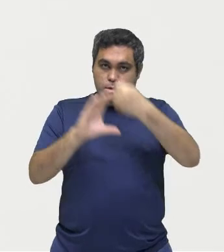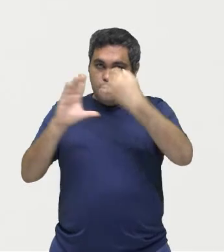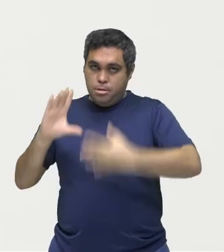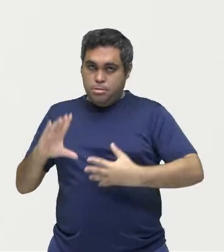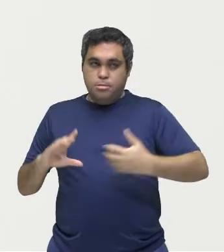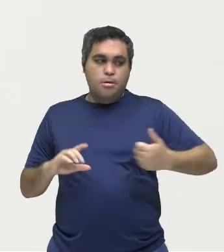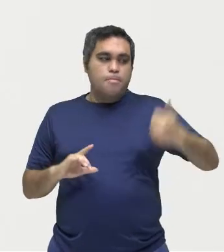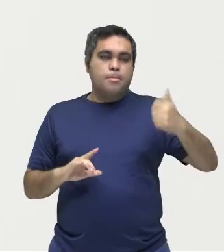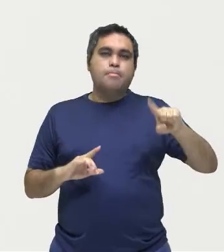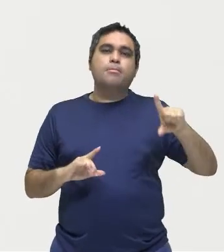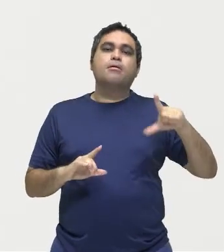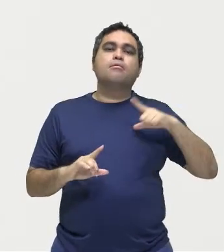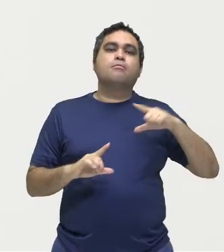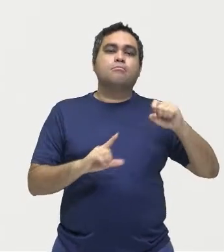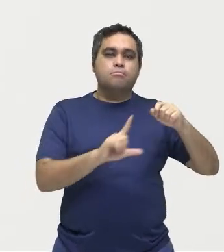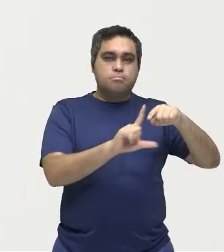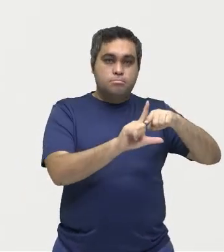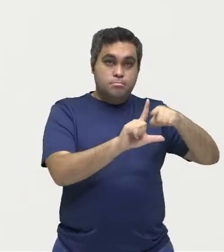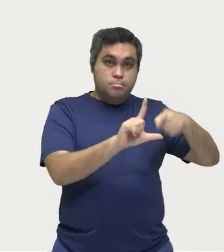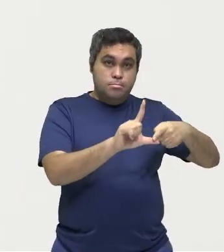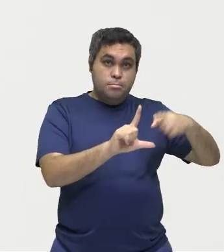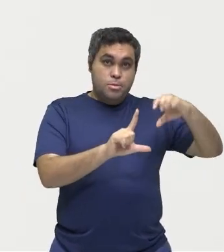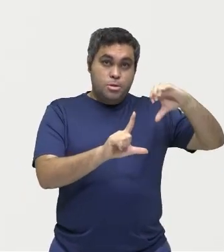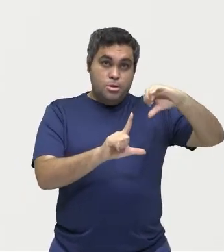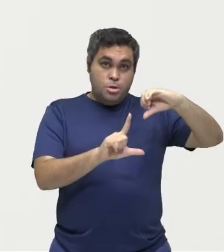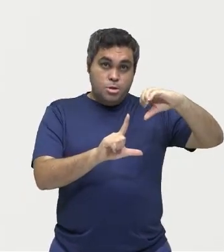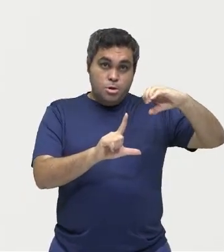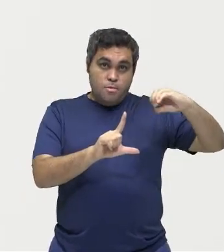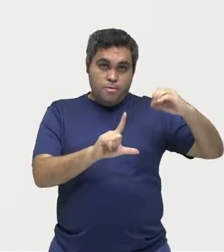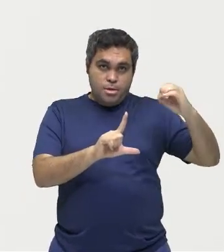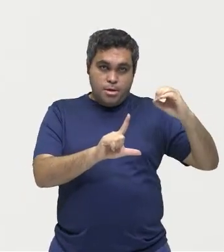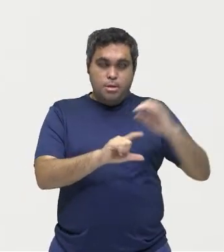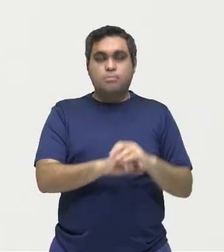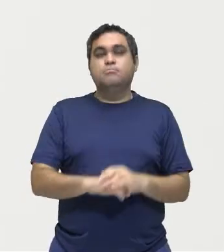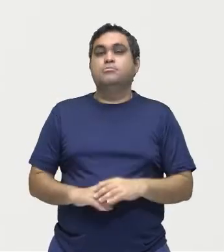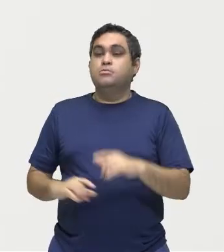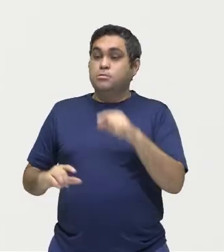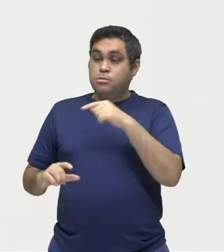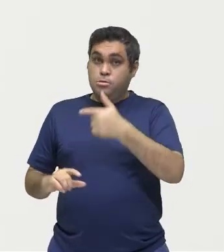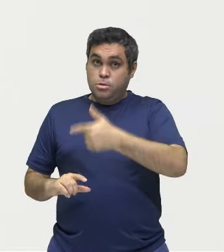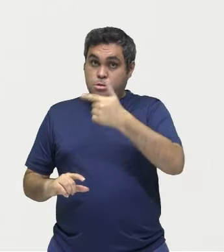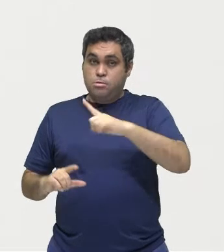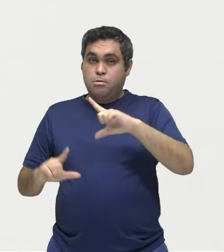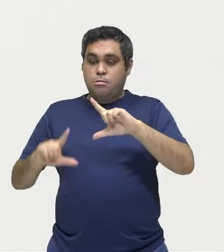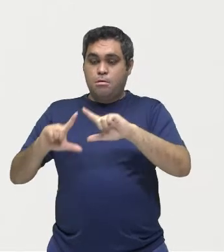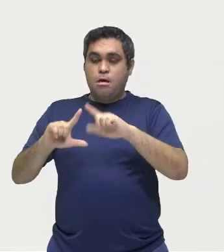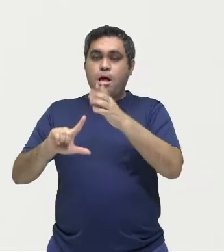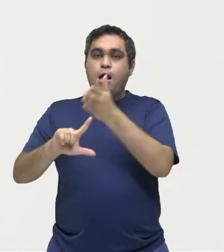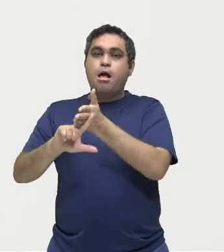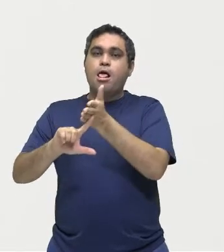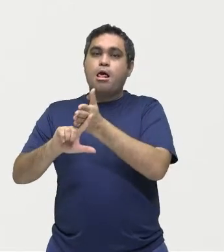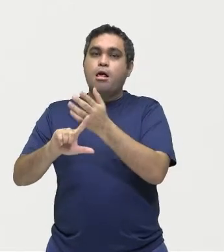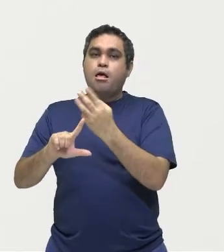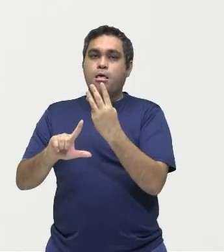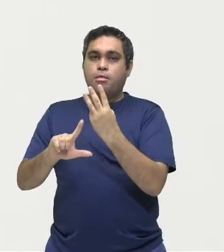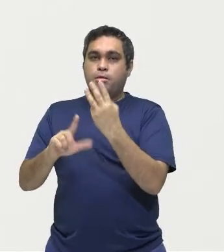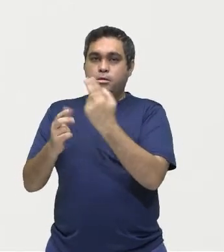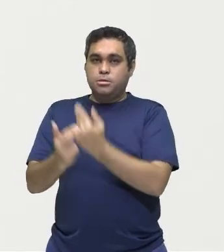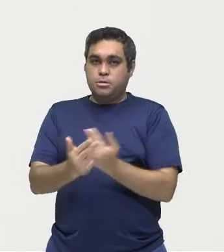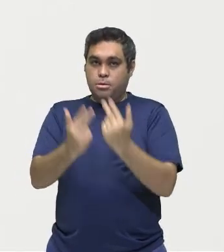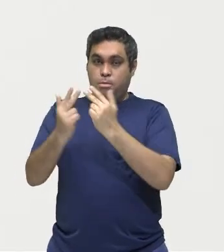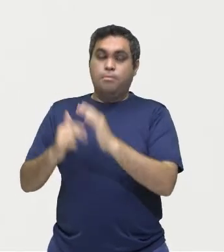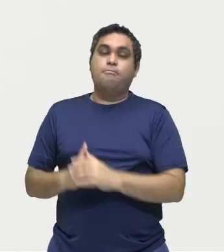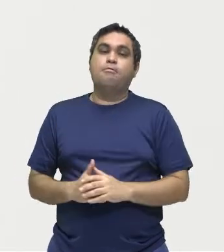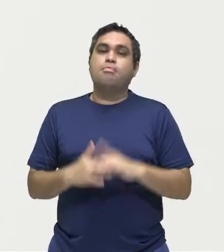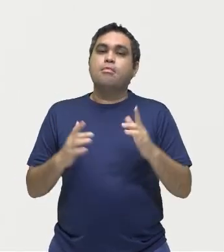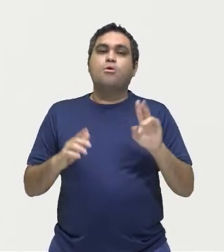um ângulo de 90 graus e o segundo possui três lados iguais. As classificações respectivamente corretas para